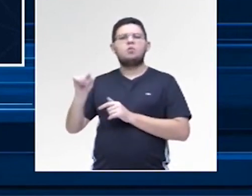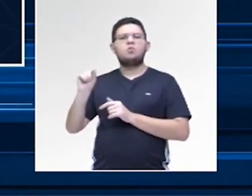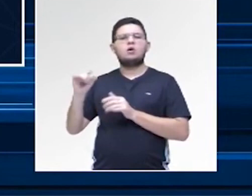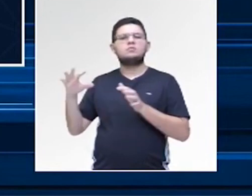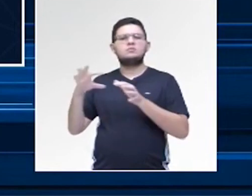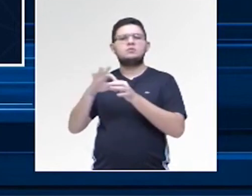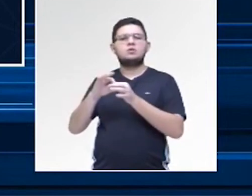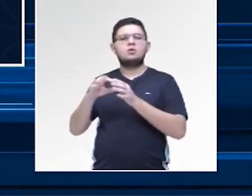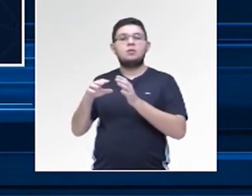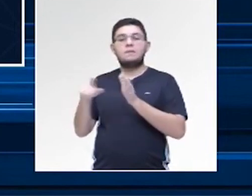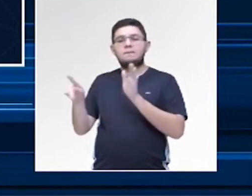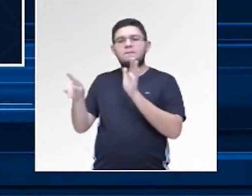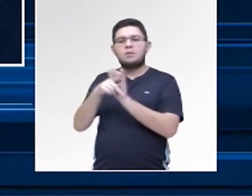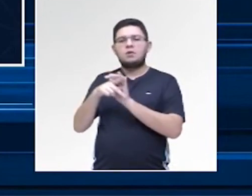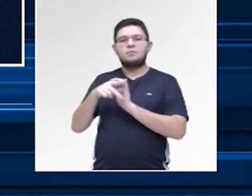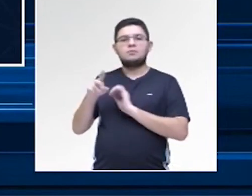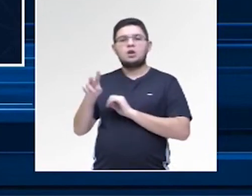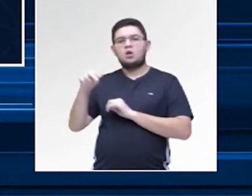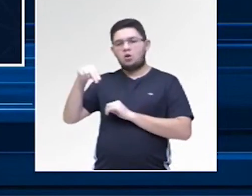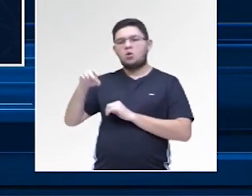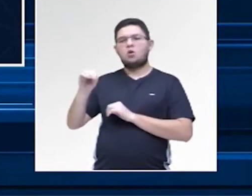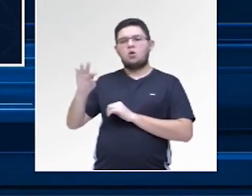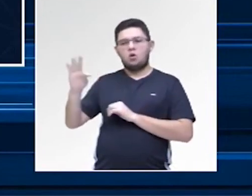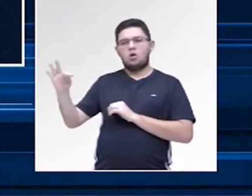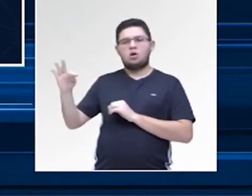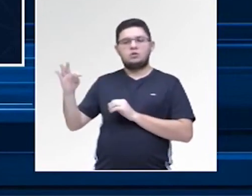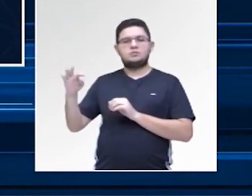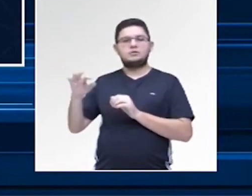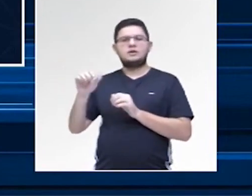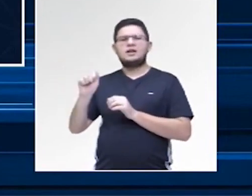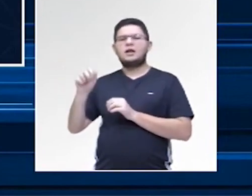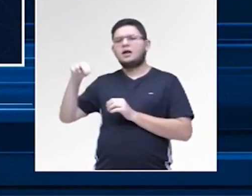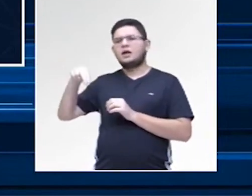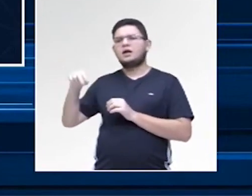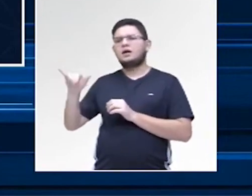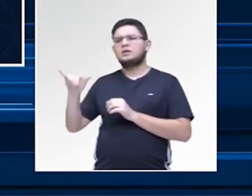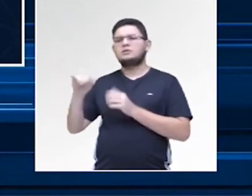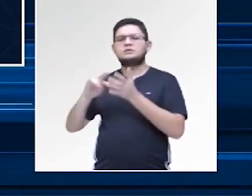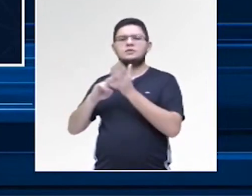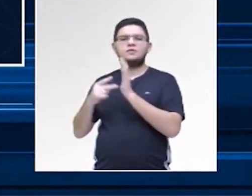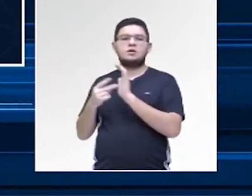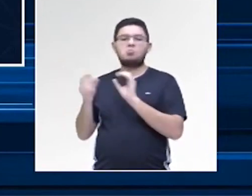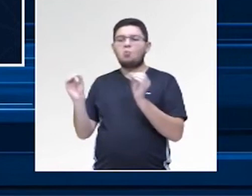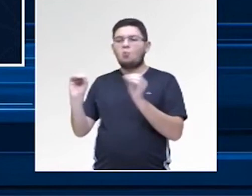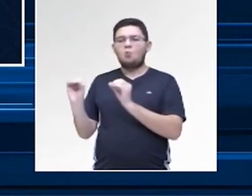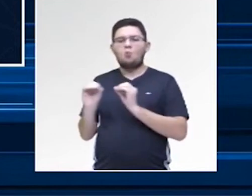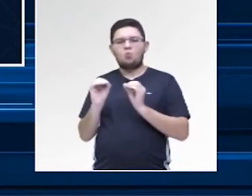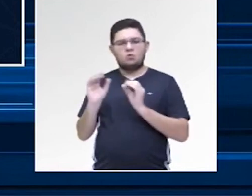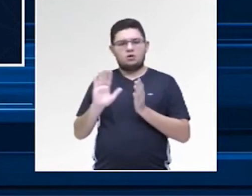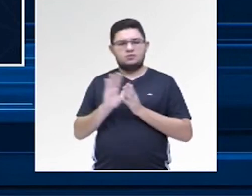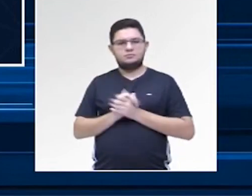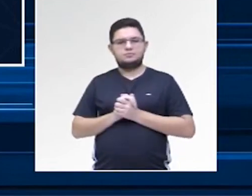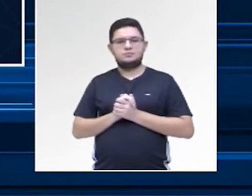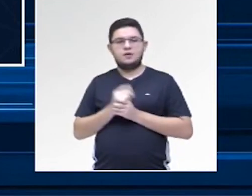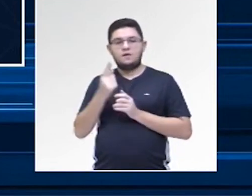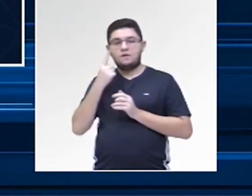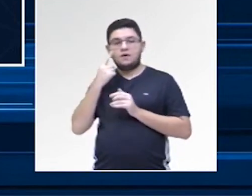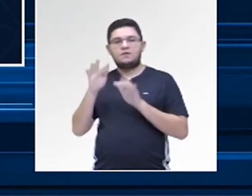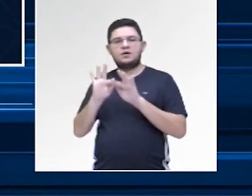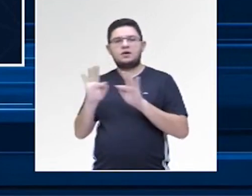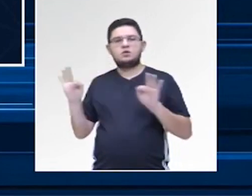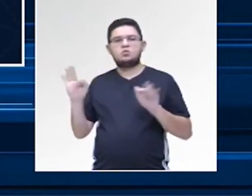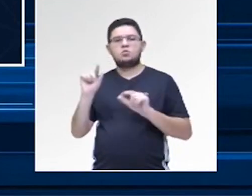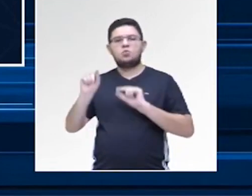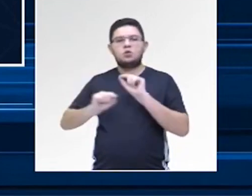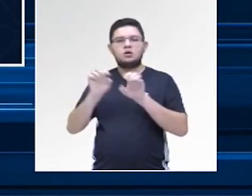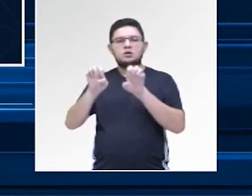Que significa nenhum, né? Eu tenho o substantivo e o complemento. Vamos ver uma frase usando essa estrutura aí,